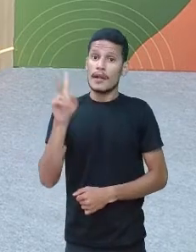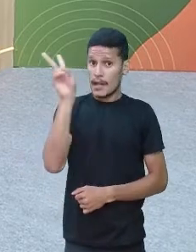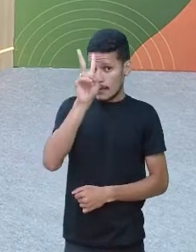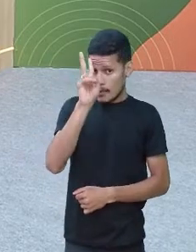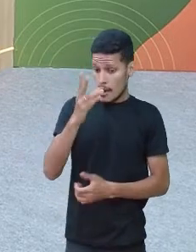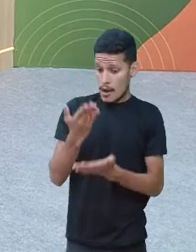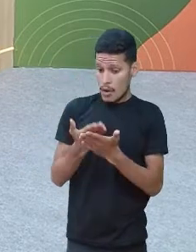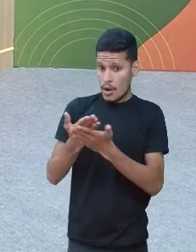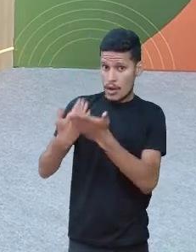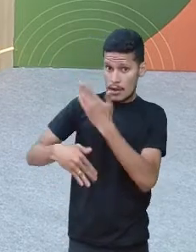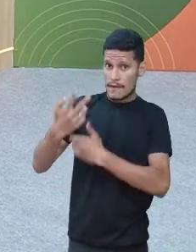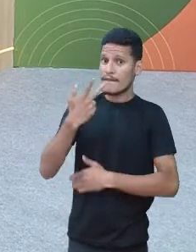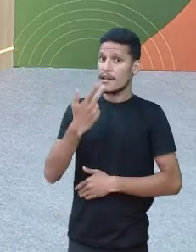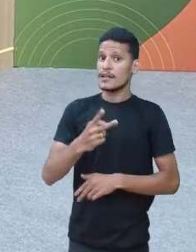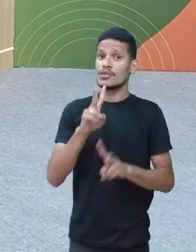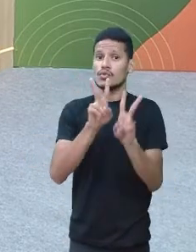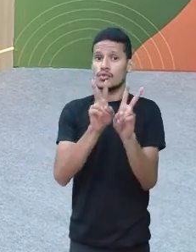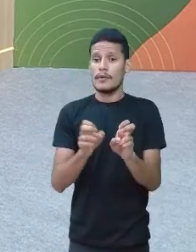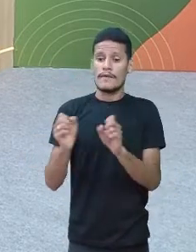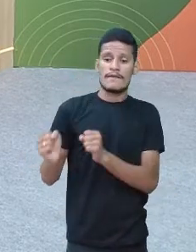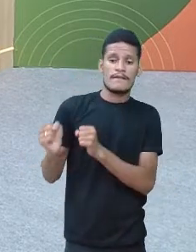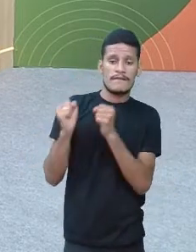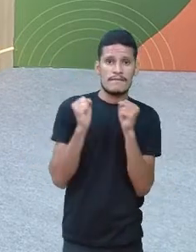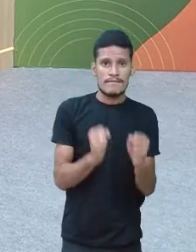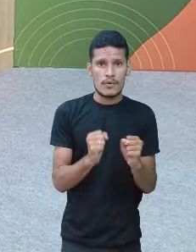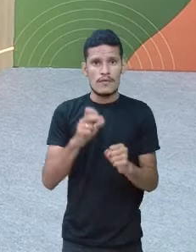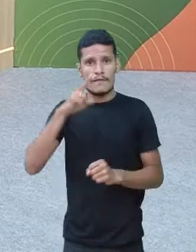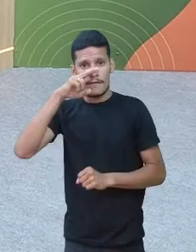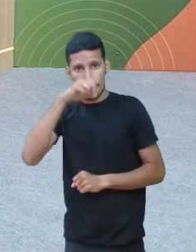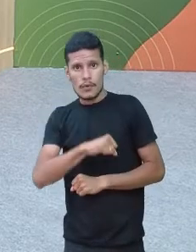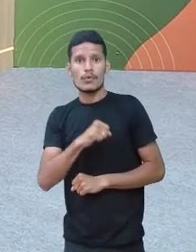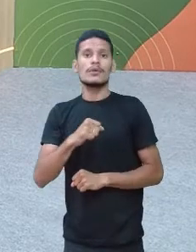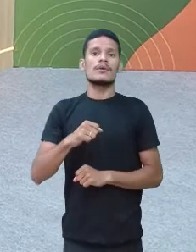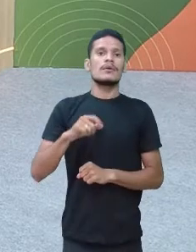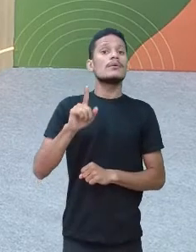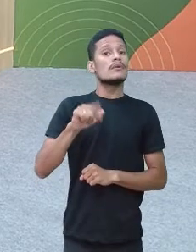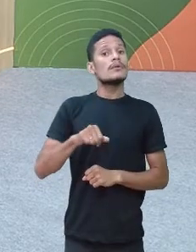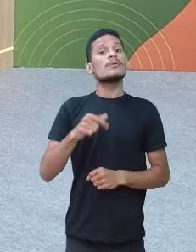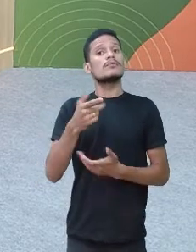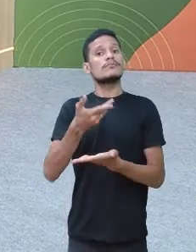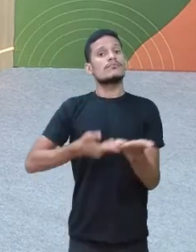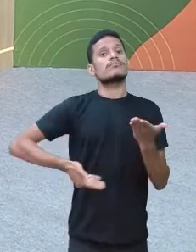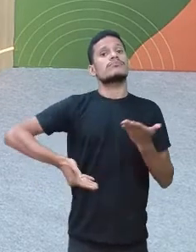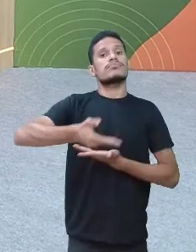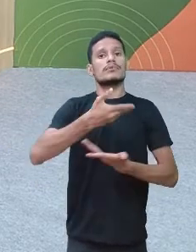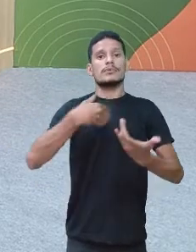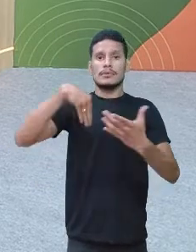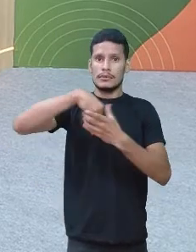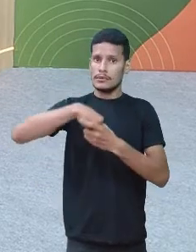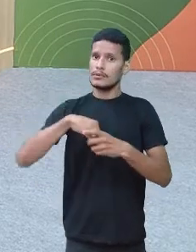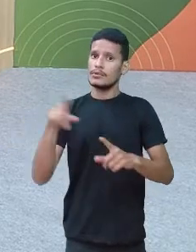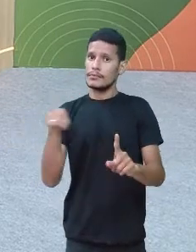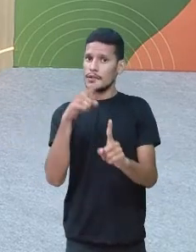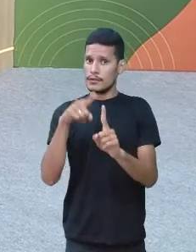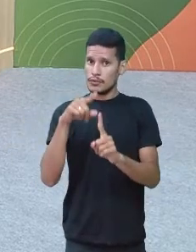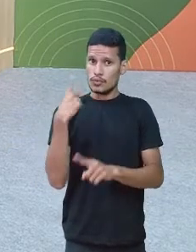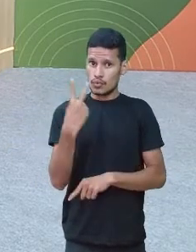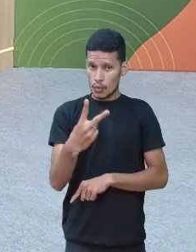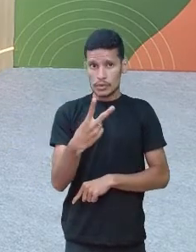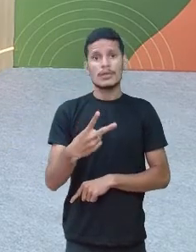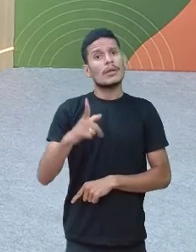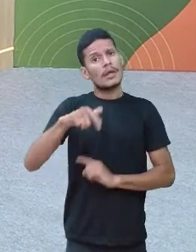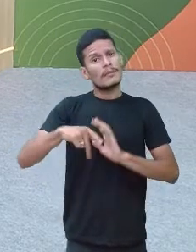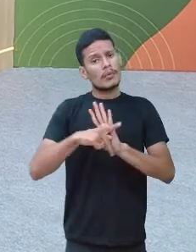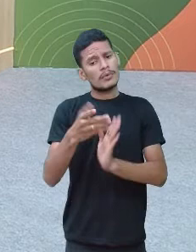aulas de força, resistência, carga. Então, tudo isso está relacionado nos dois objetivos, mas em relação